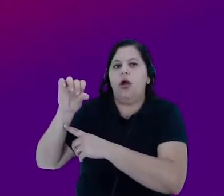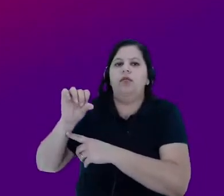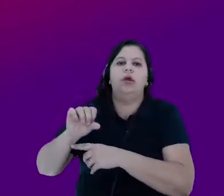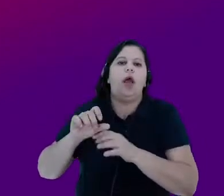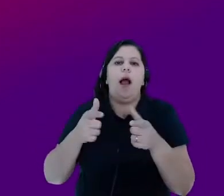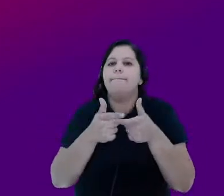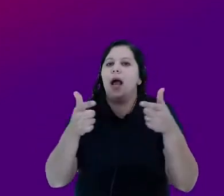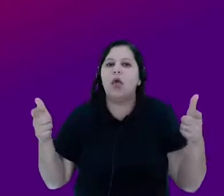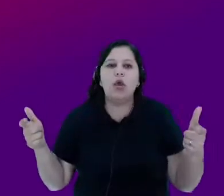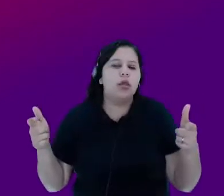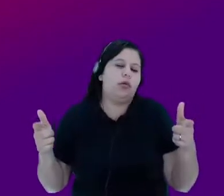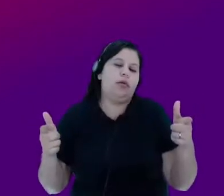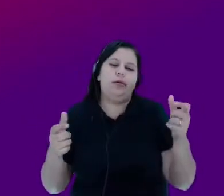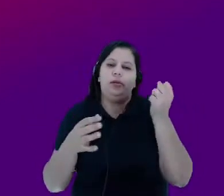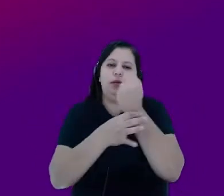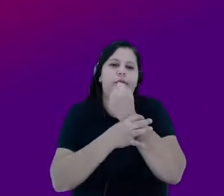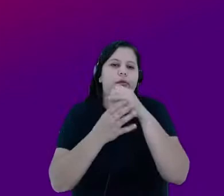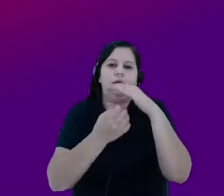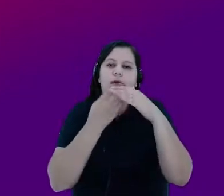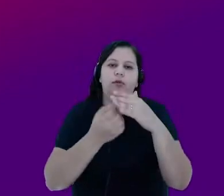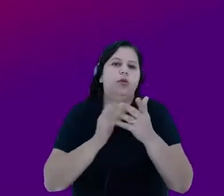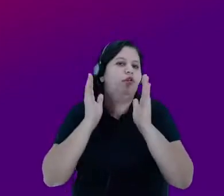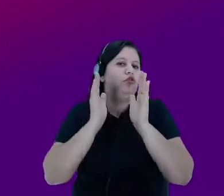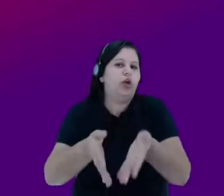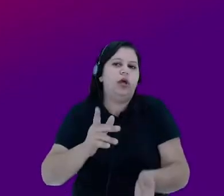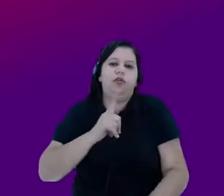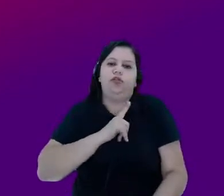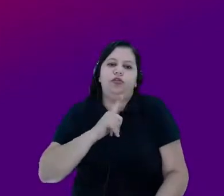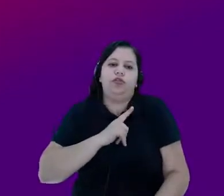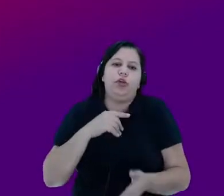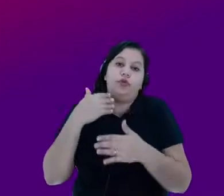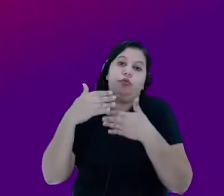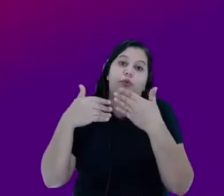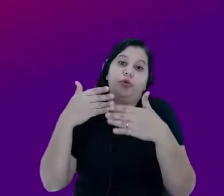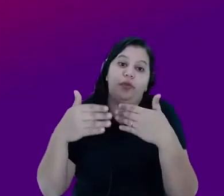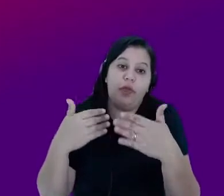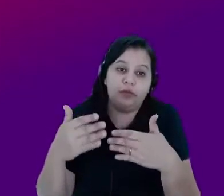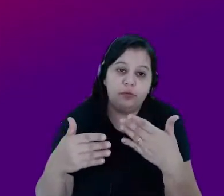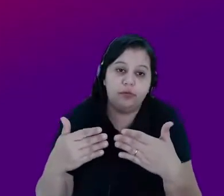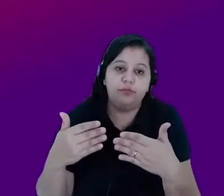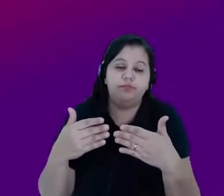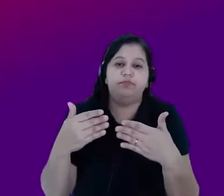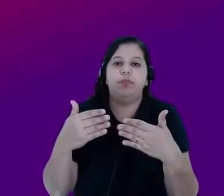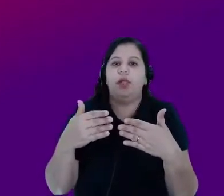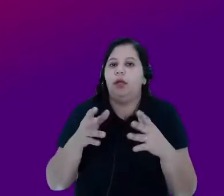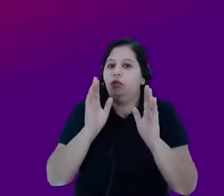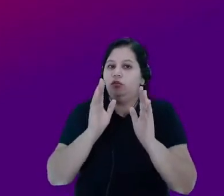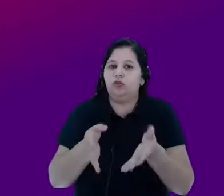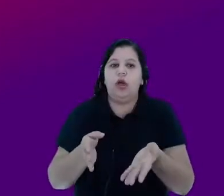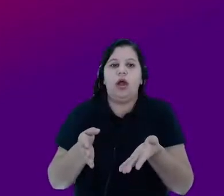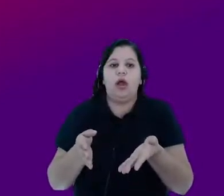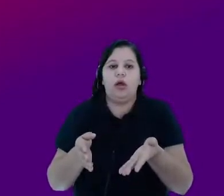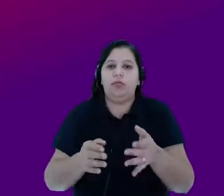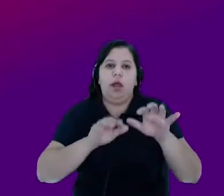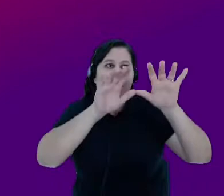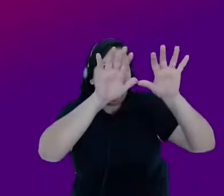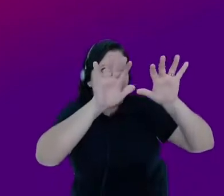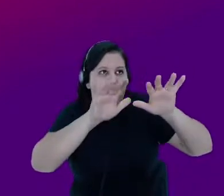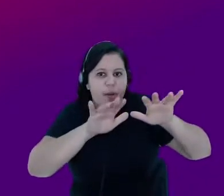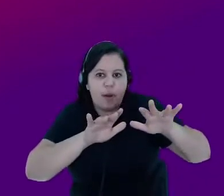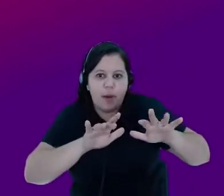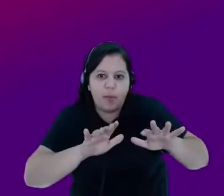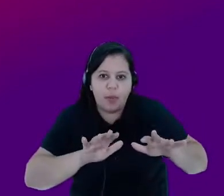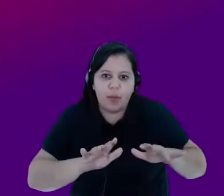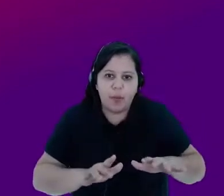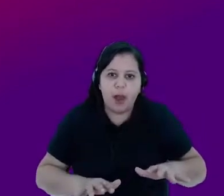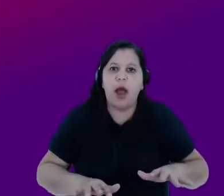quase 50%, já tinham seus processos de sinistro digitalizado, então era só aprimorar isso. Já estavam, 40%